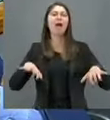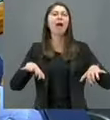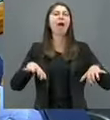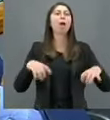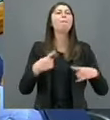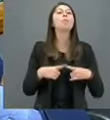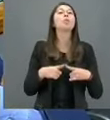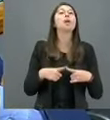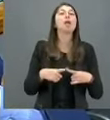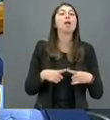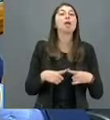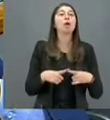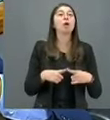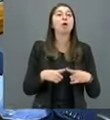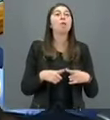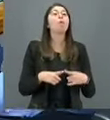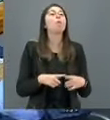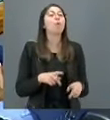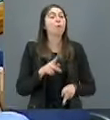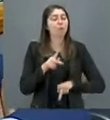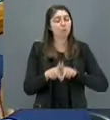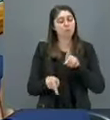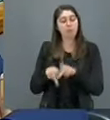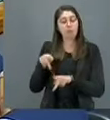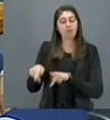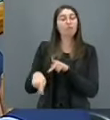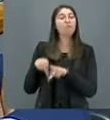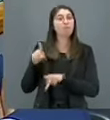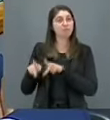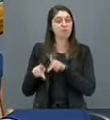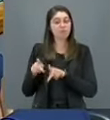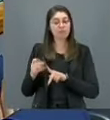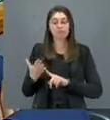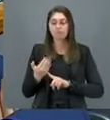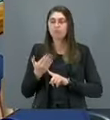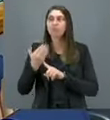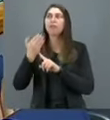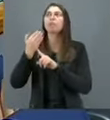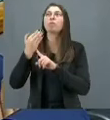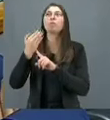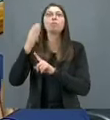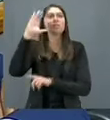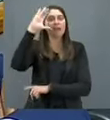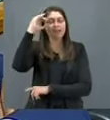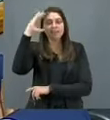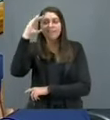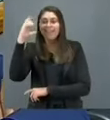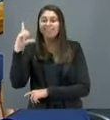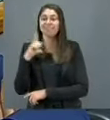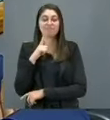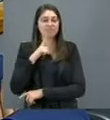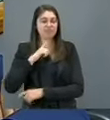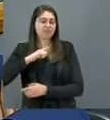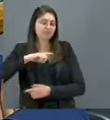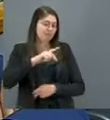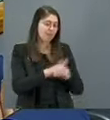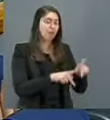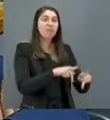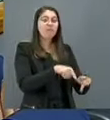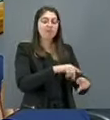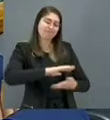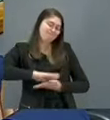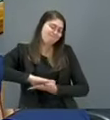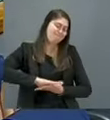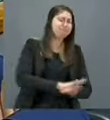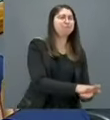Um povo que dominava a ciência e a tecnologia nos subjugou, nos